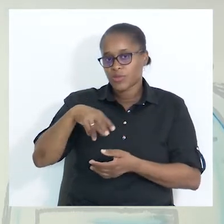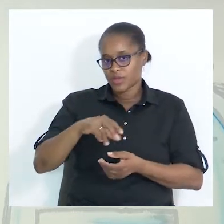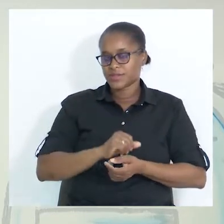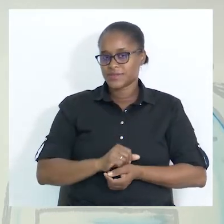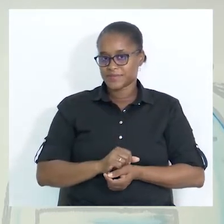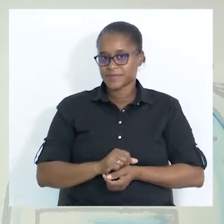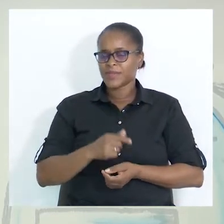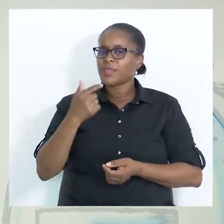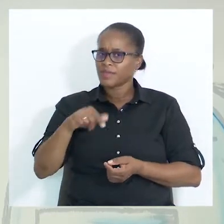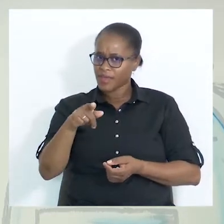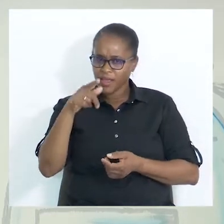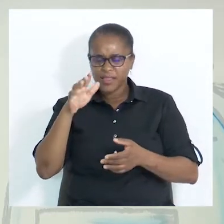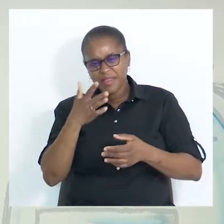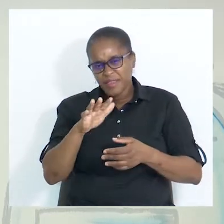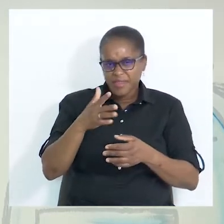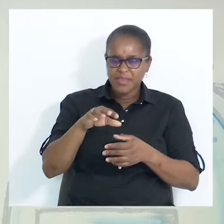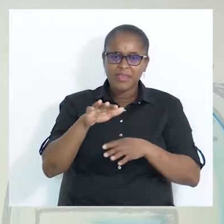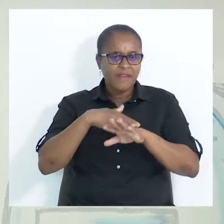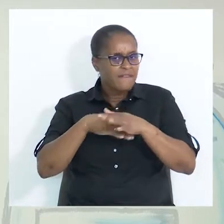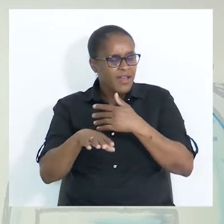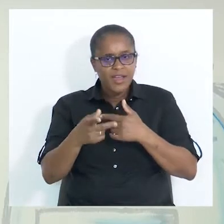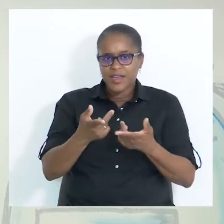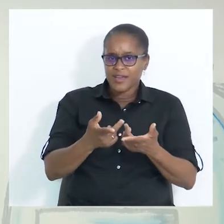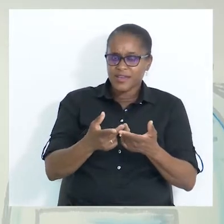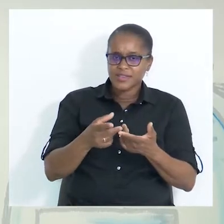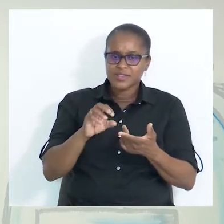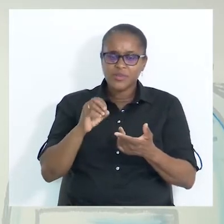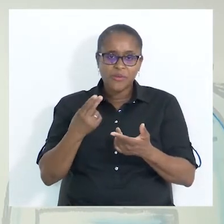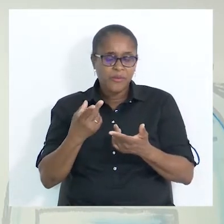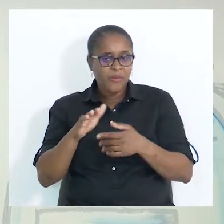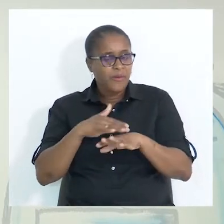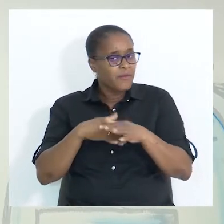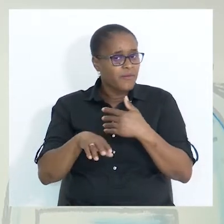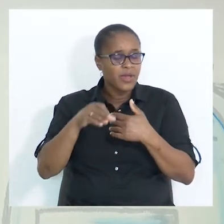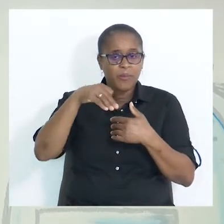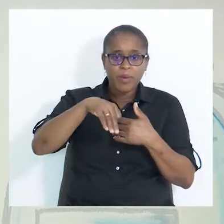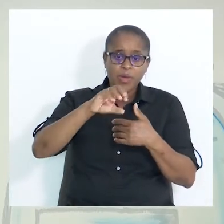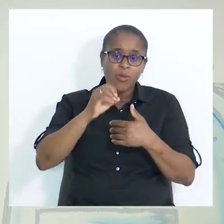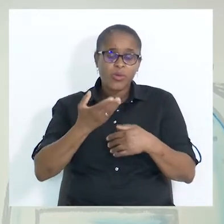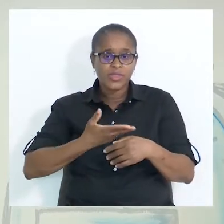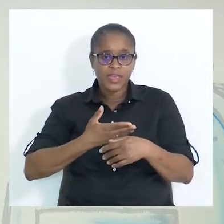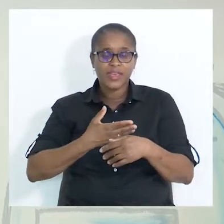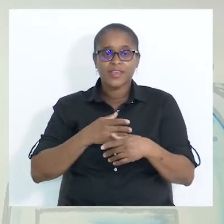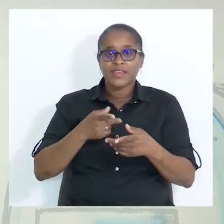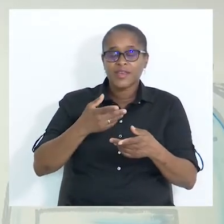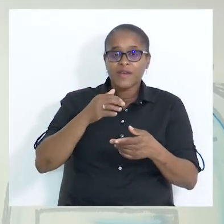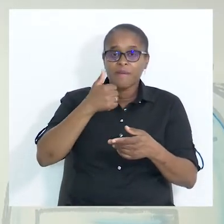português tem aquela tendência, ou então faz aquela palatização do T ou D. Bom